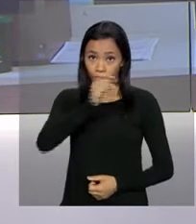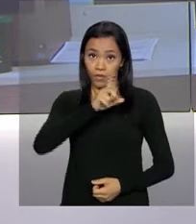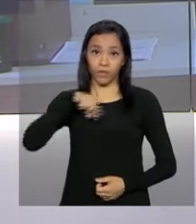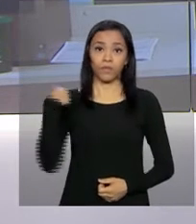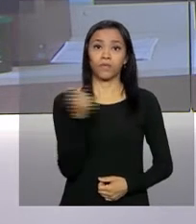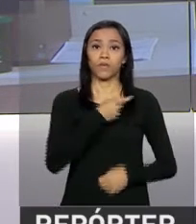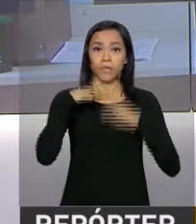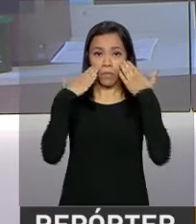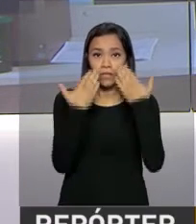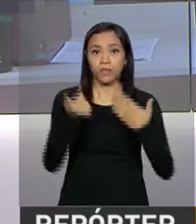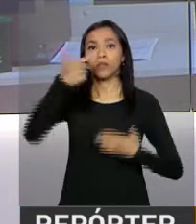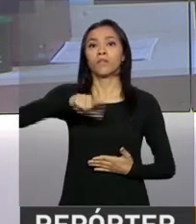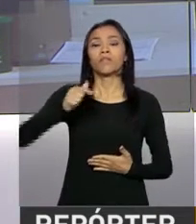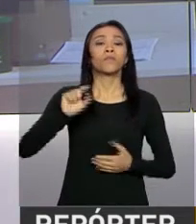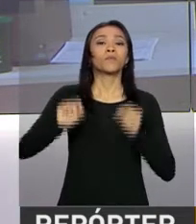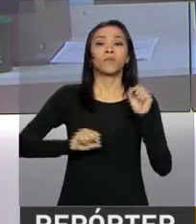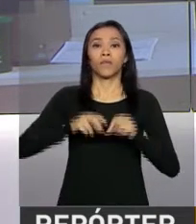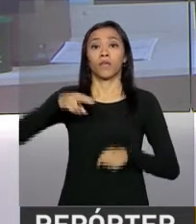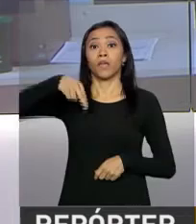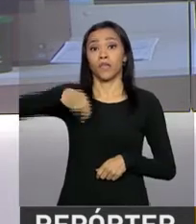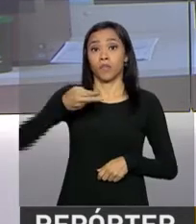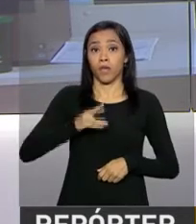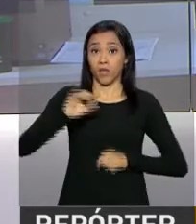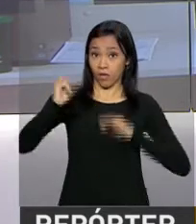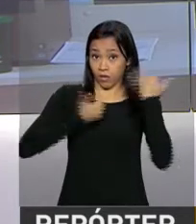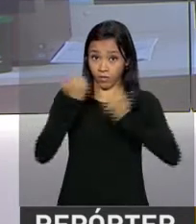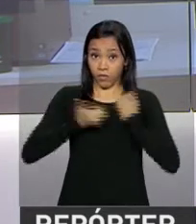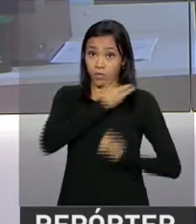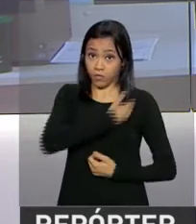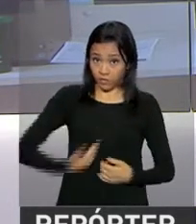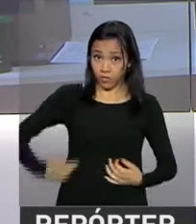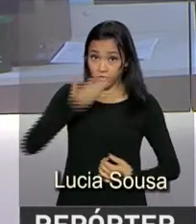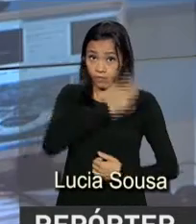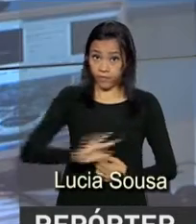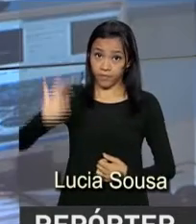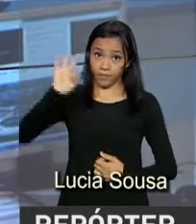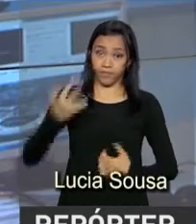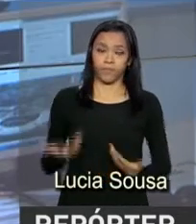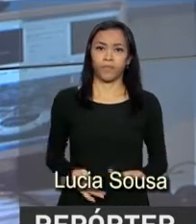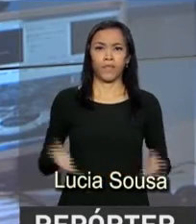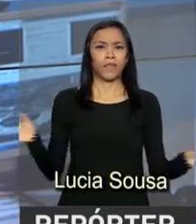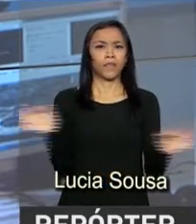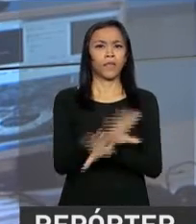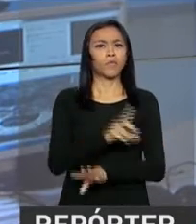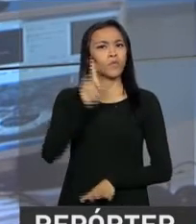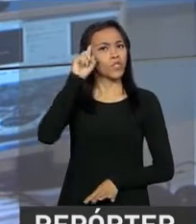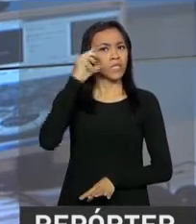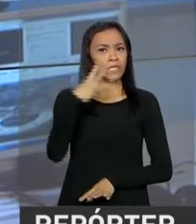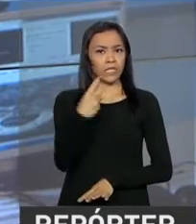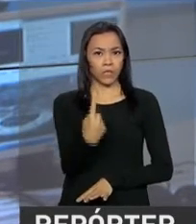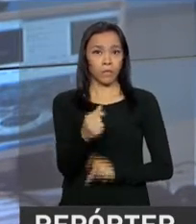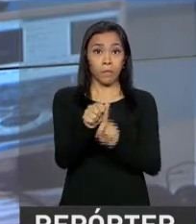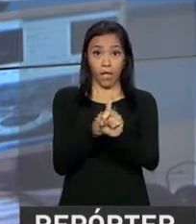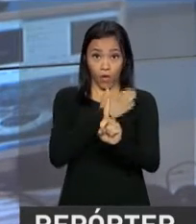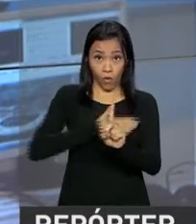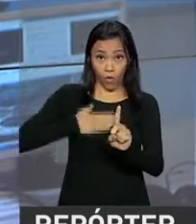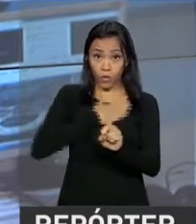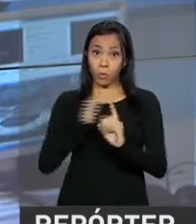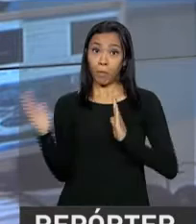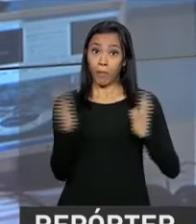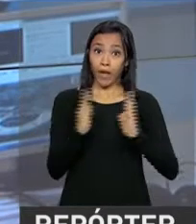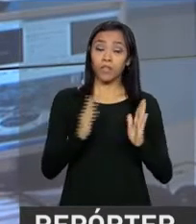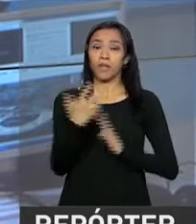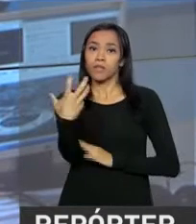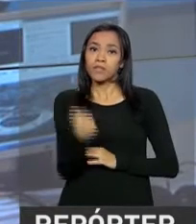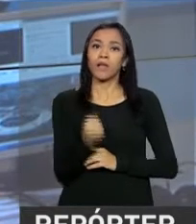Olá, estamos de volta com o repórter NBR e as notícias do governo federal. Termina no dia 31 de agosto o prazo para